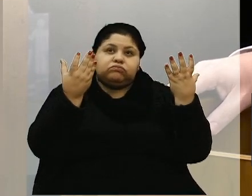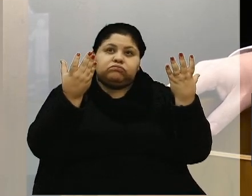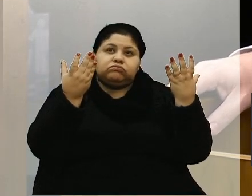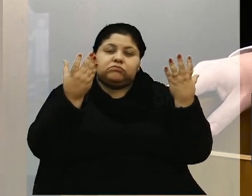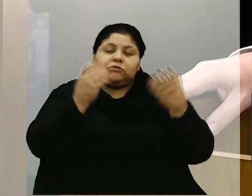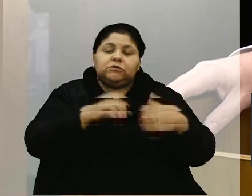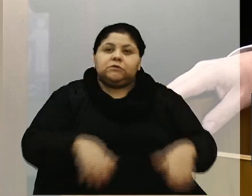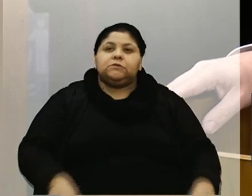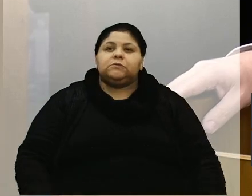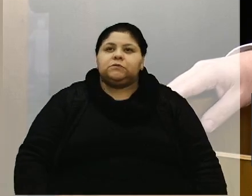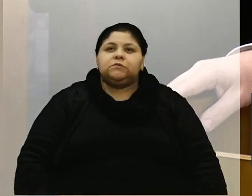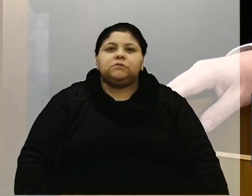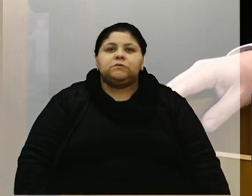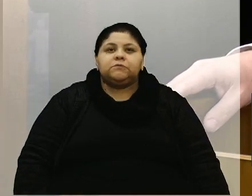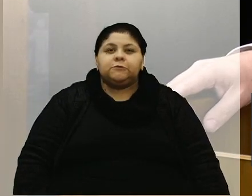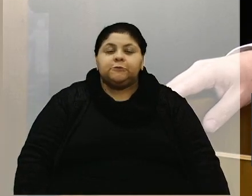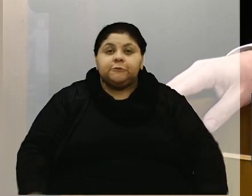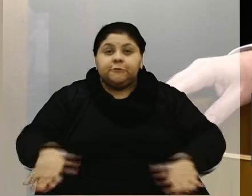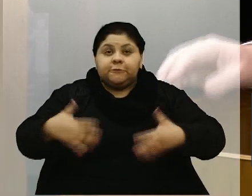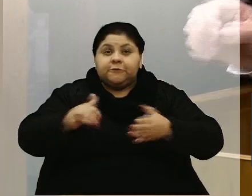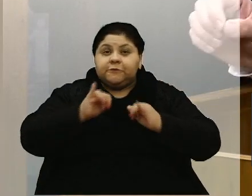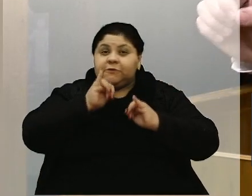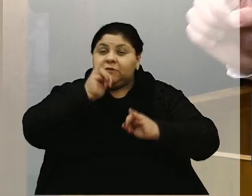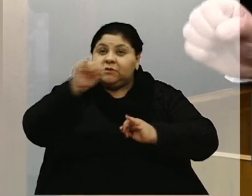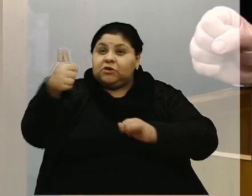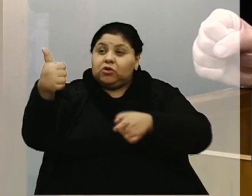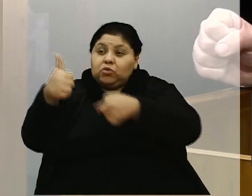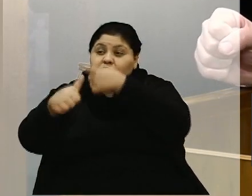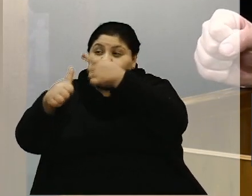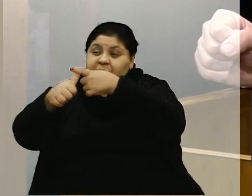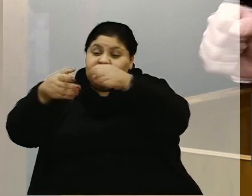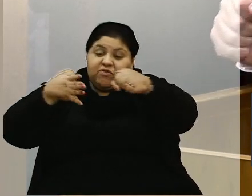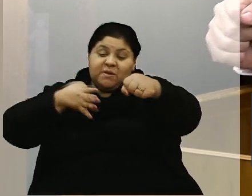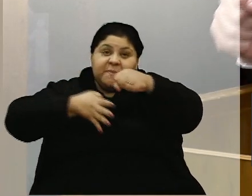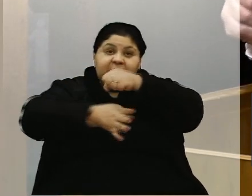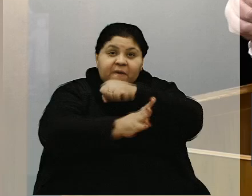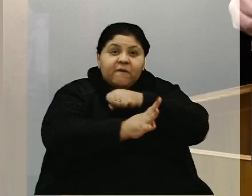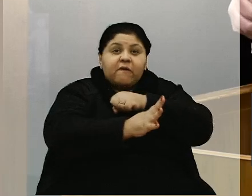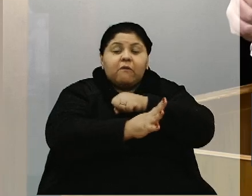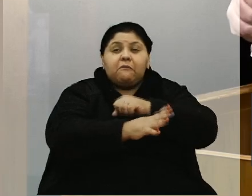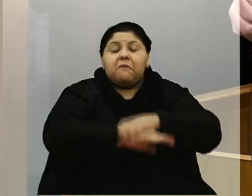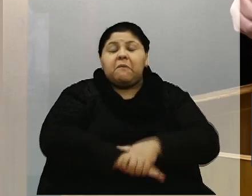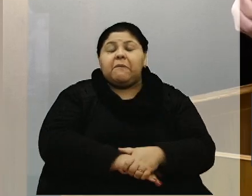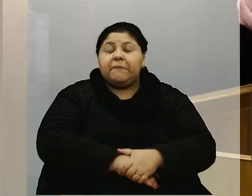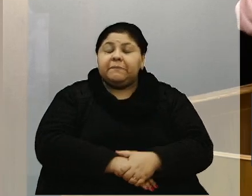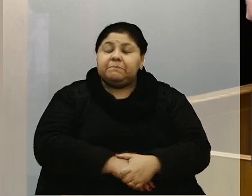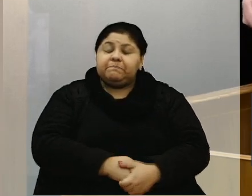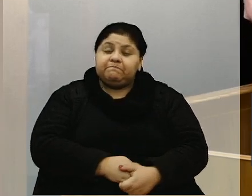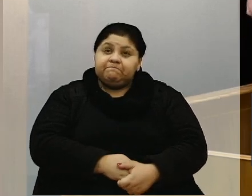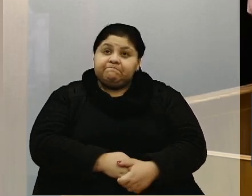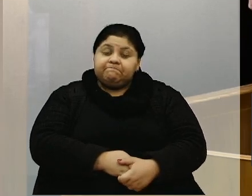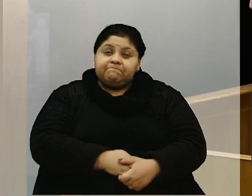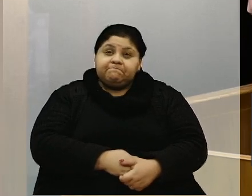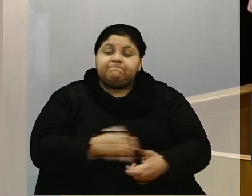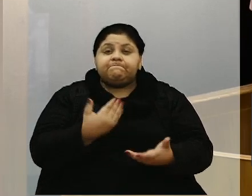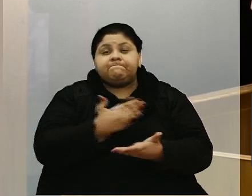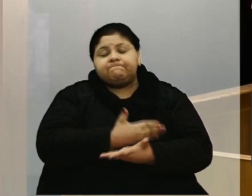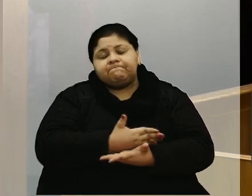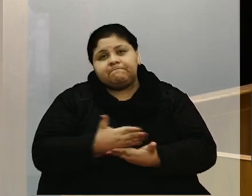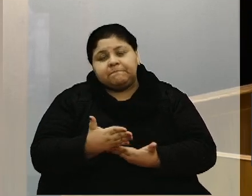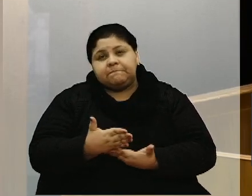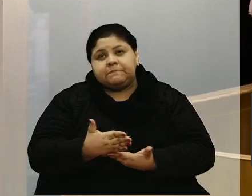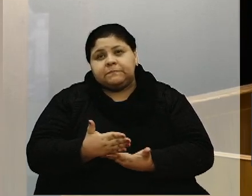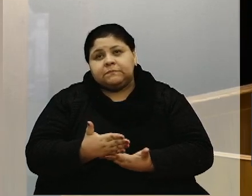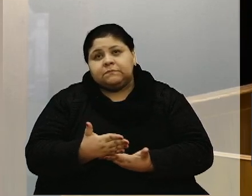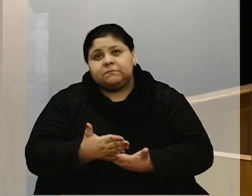europeus. Então, dizer que os primeiros imigrantes, eles eram originários